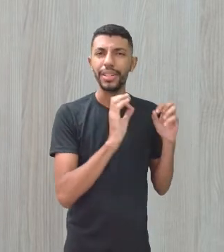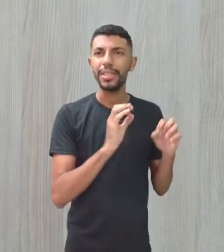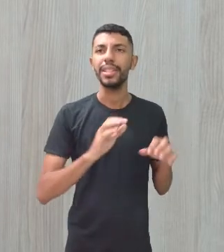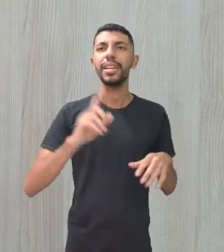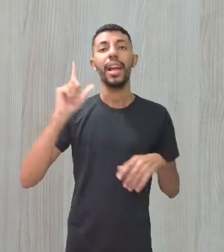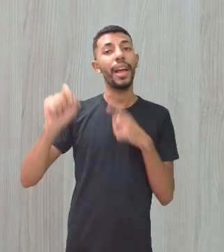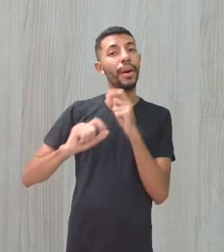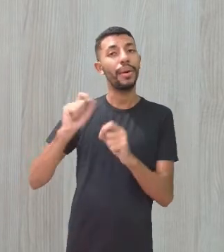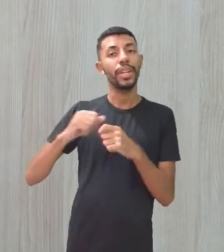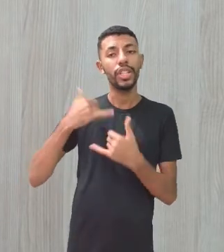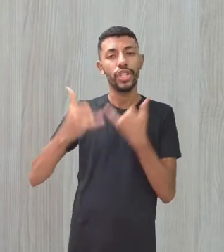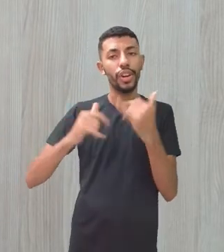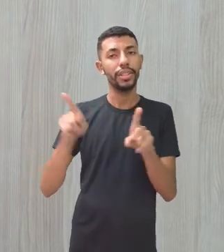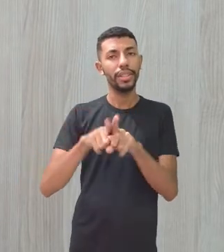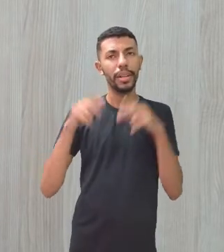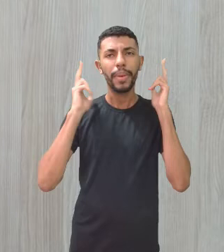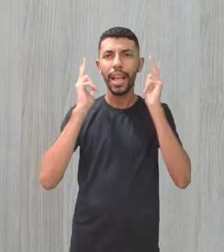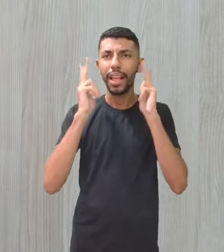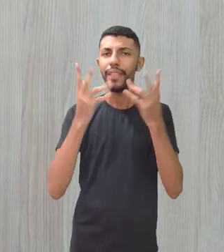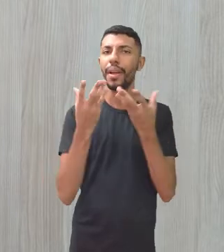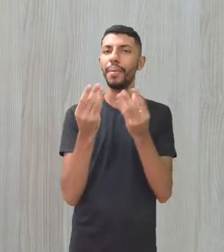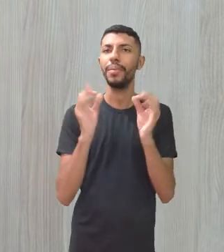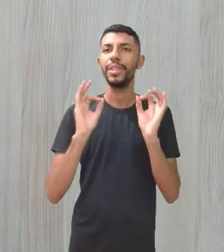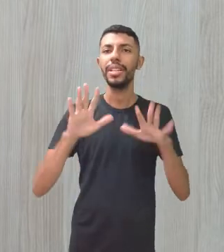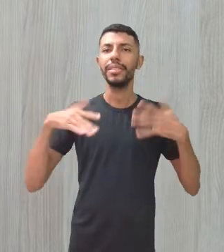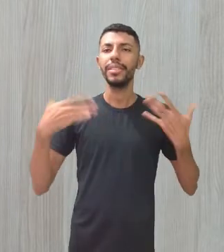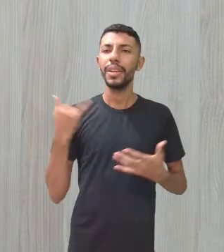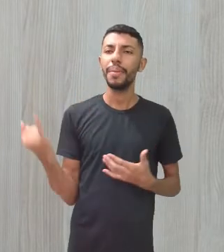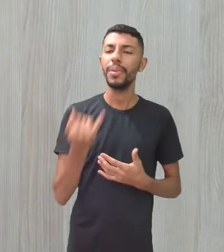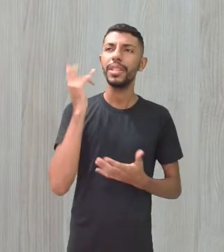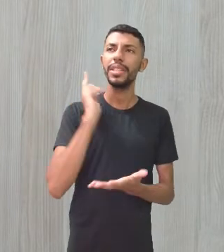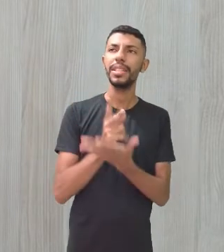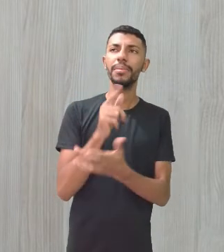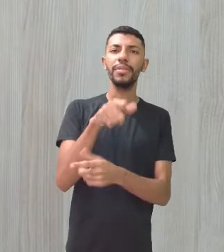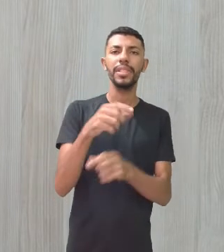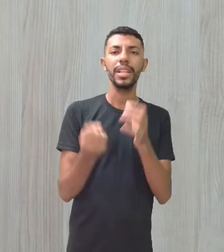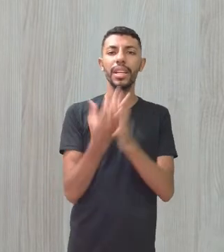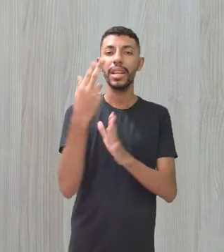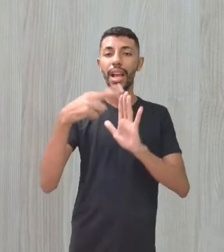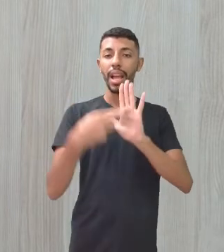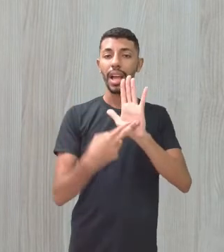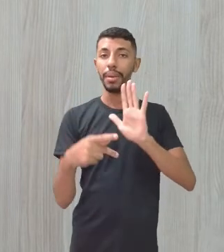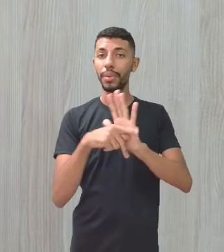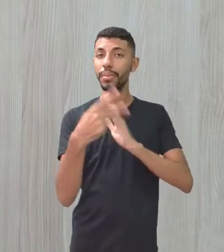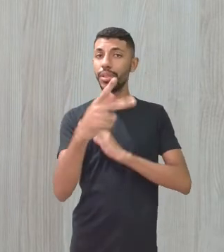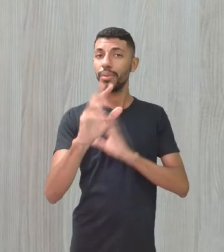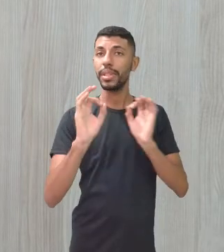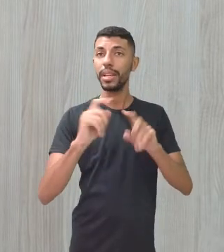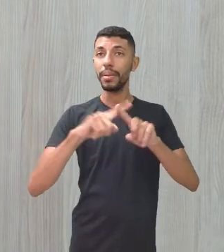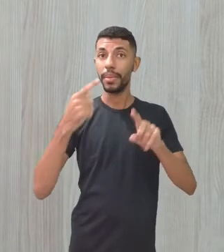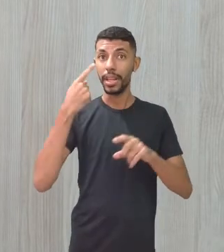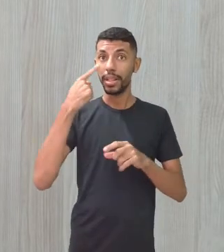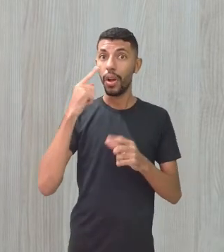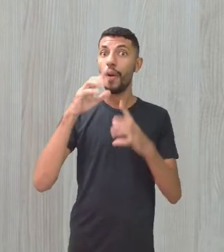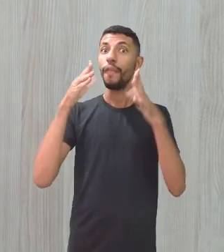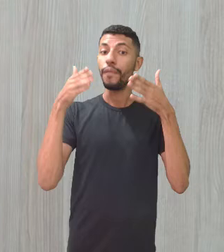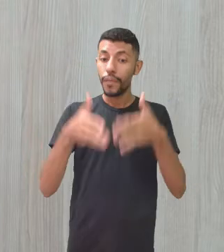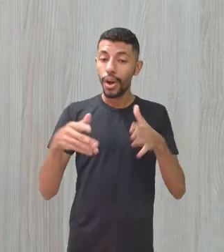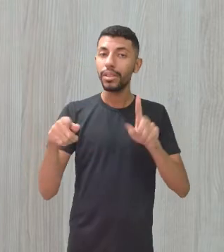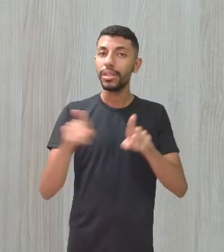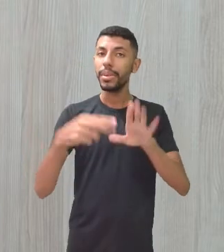São jogos que nos divertem também bastante. Então, é importante sempre você criar a sua regra, agora observando sempre que existe a regra, né, professor?